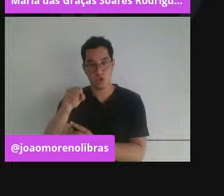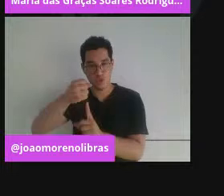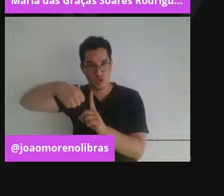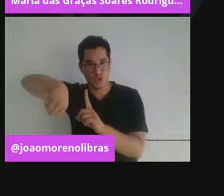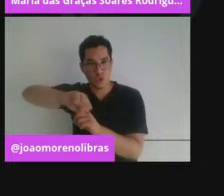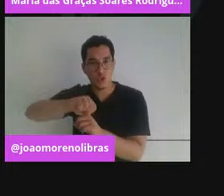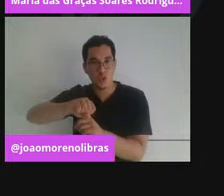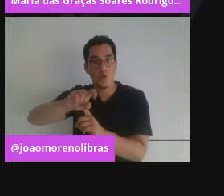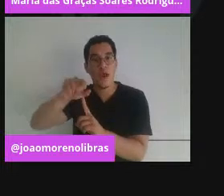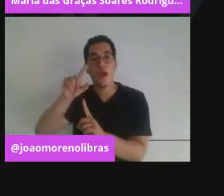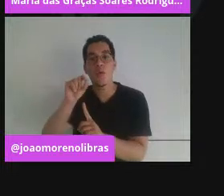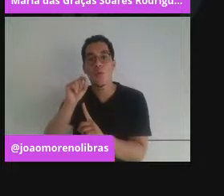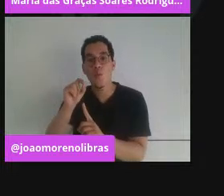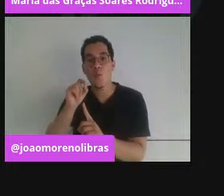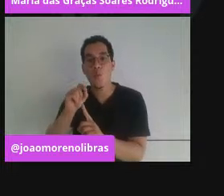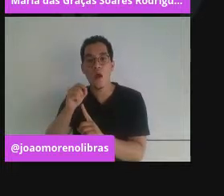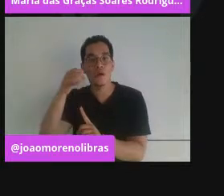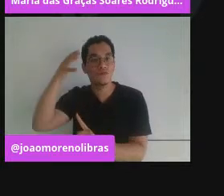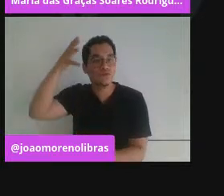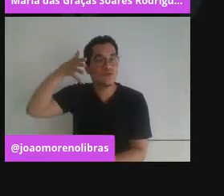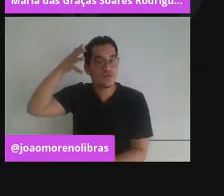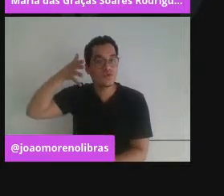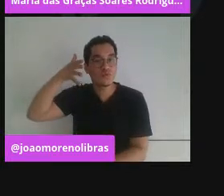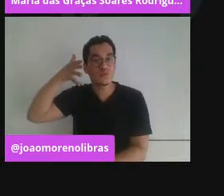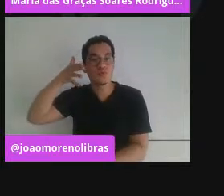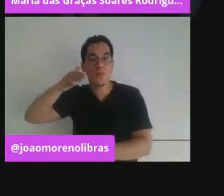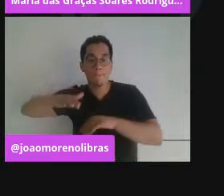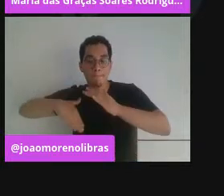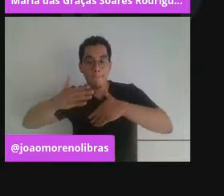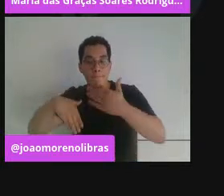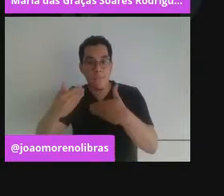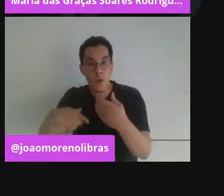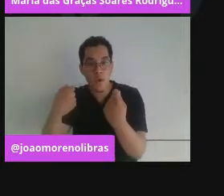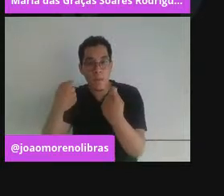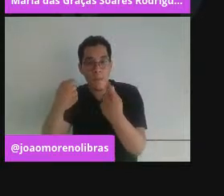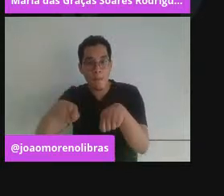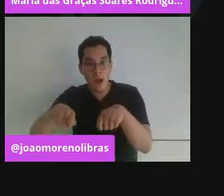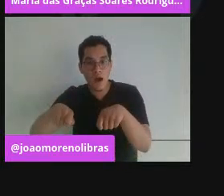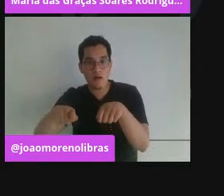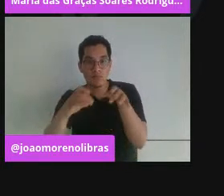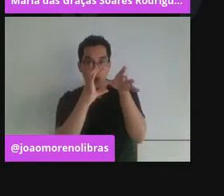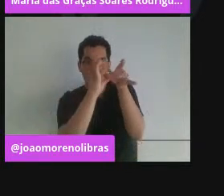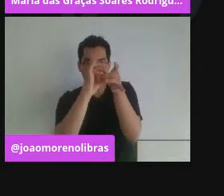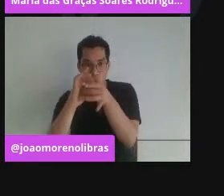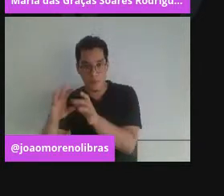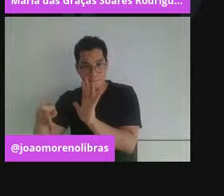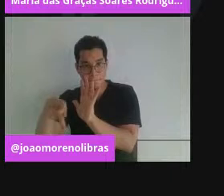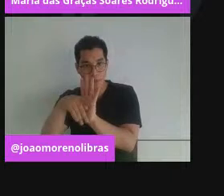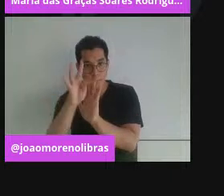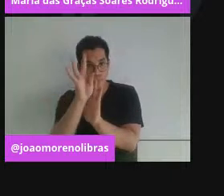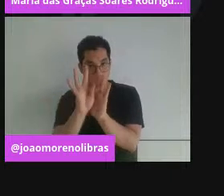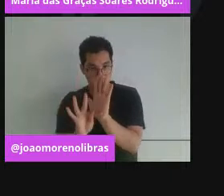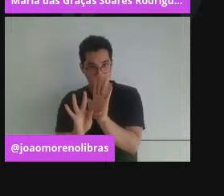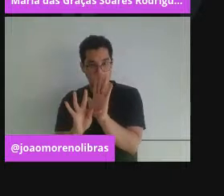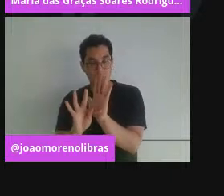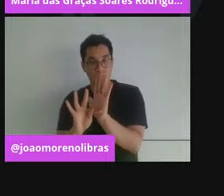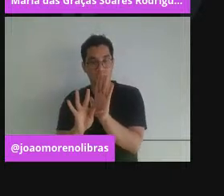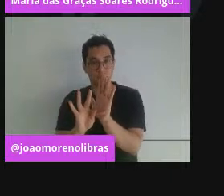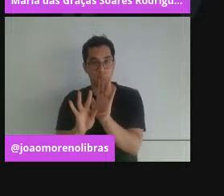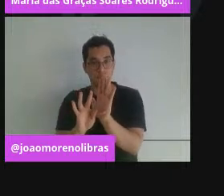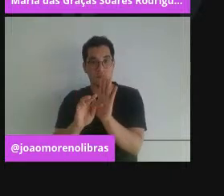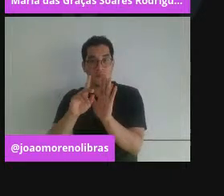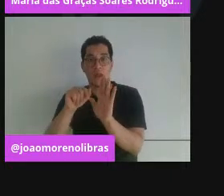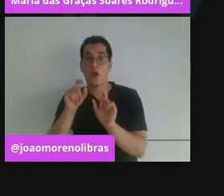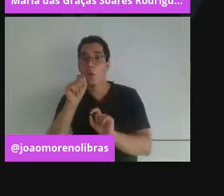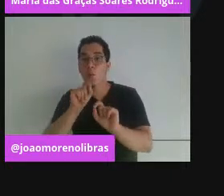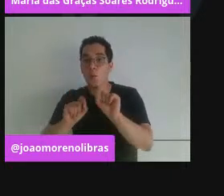um processo ou prática de contextualização de textos. Linguagem em uso, a produção situada de atos de fala ou